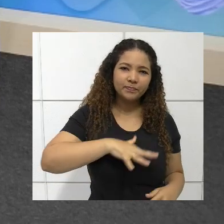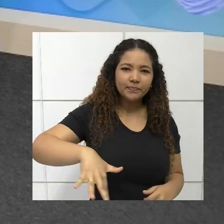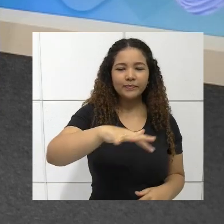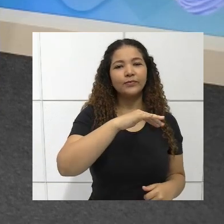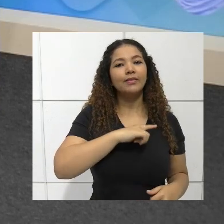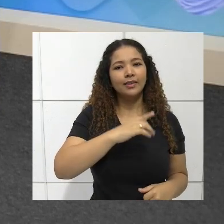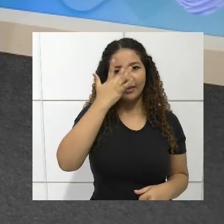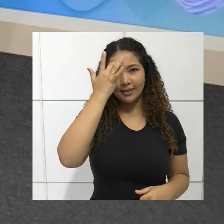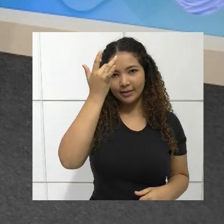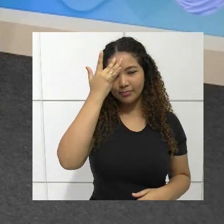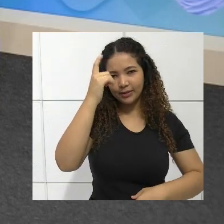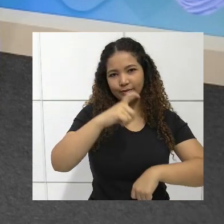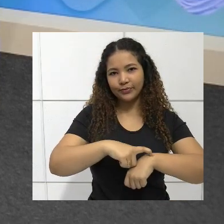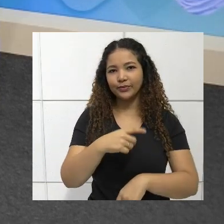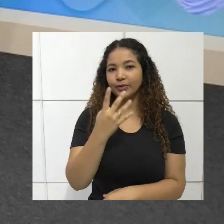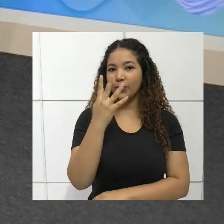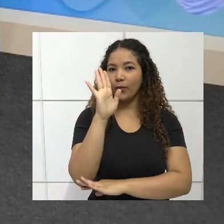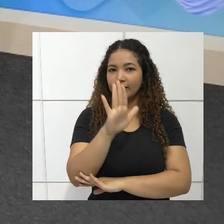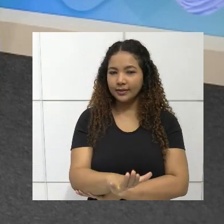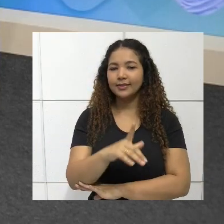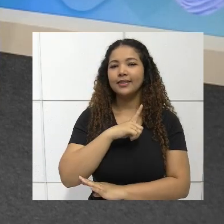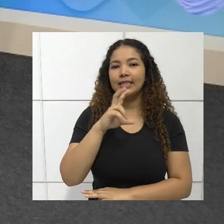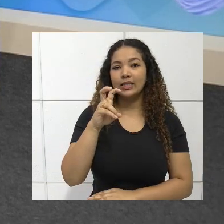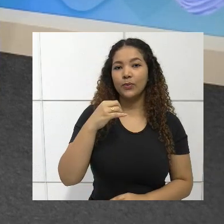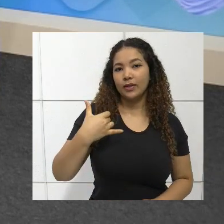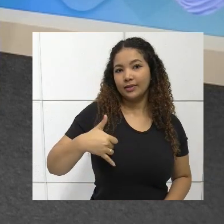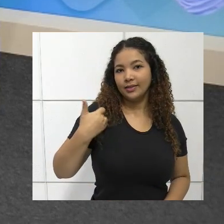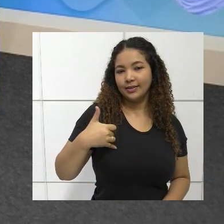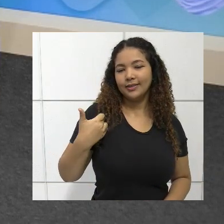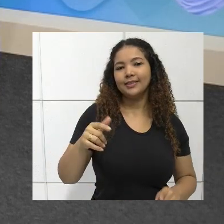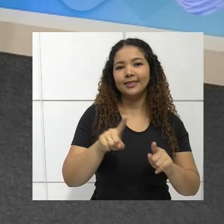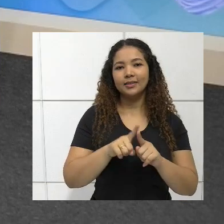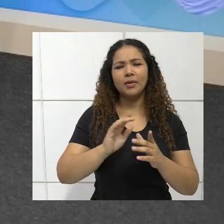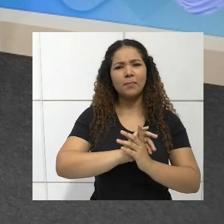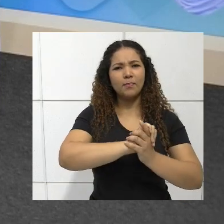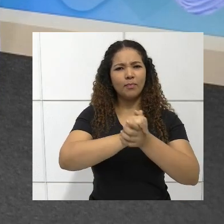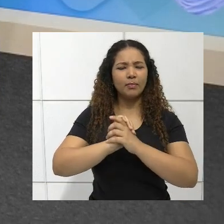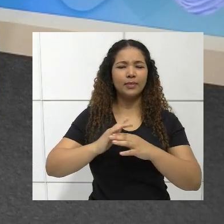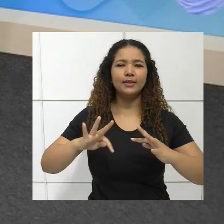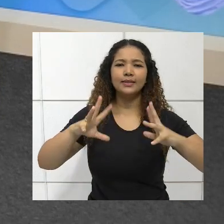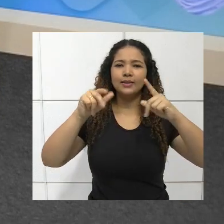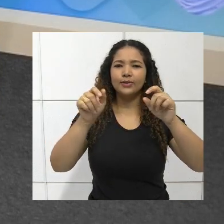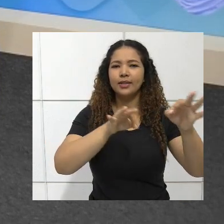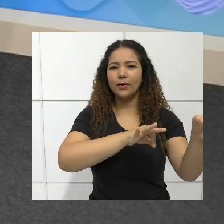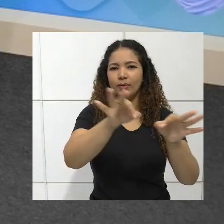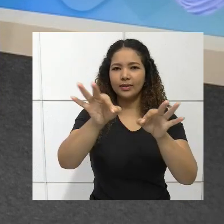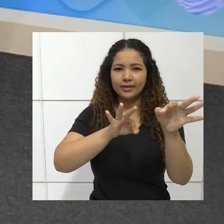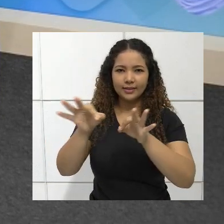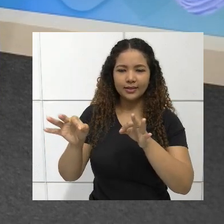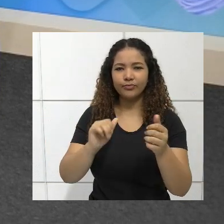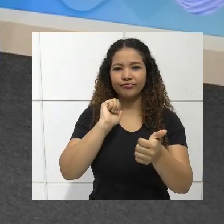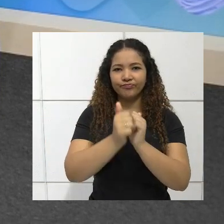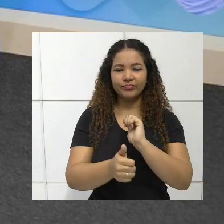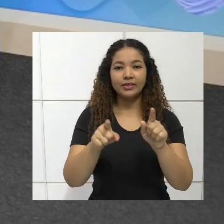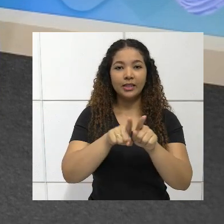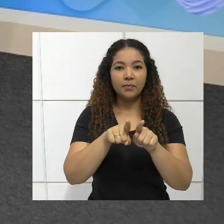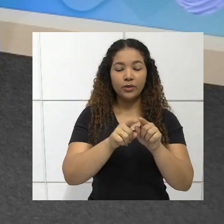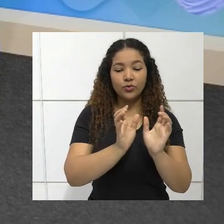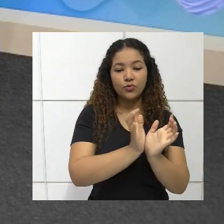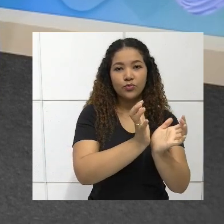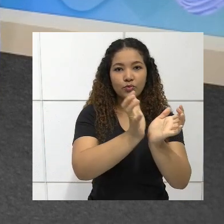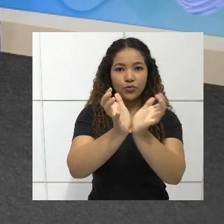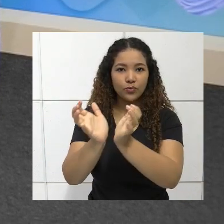do campeonato Cinquentão Dente de Leite. Parabéns ao Aristides e toda a organização do campeonato e as equipes, né,